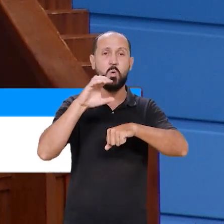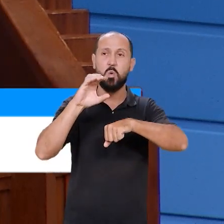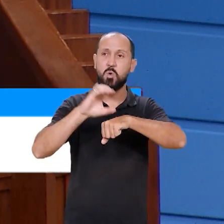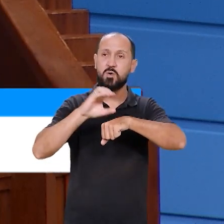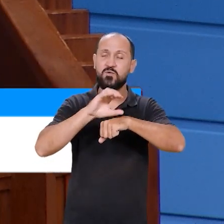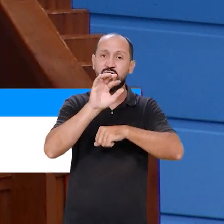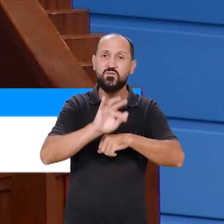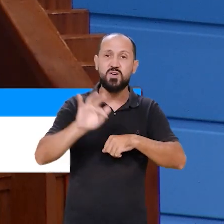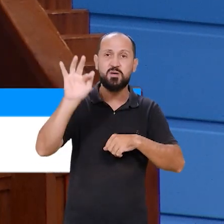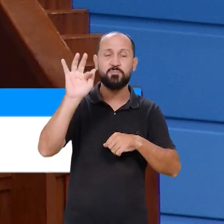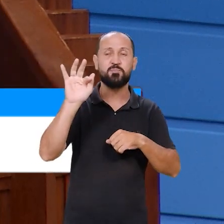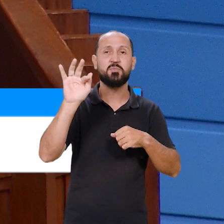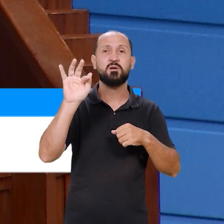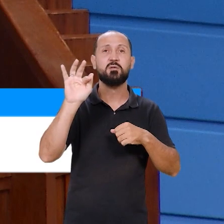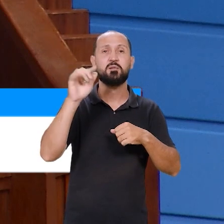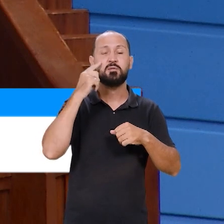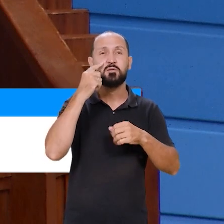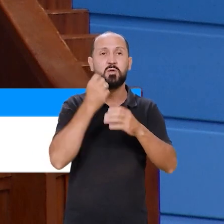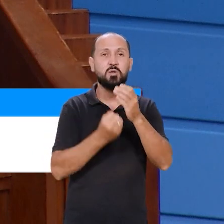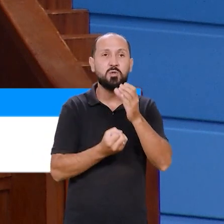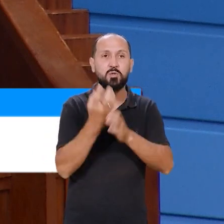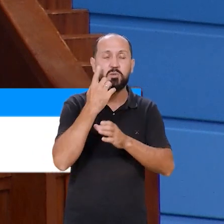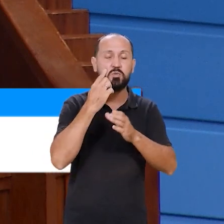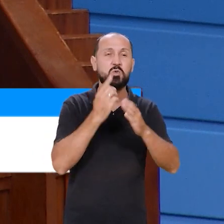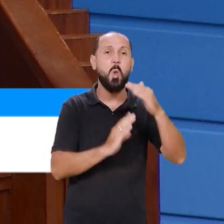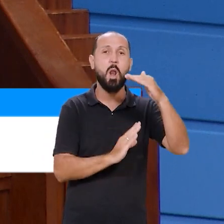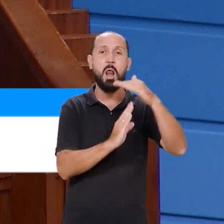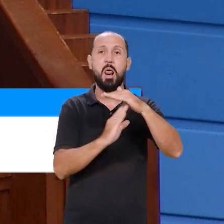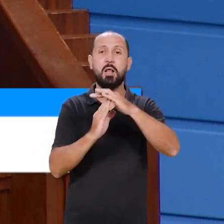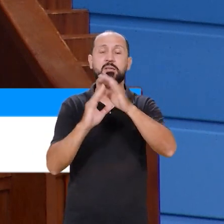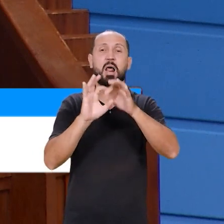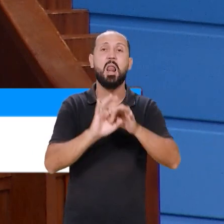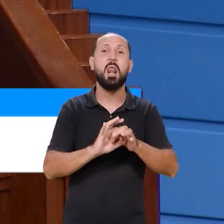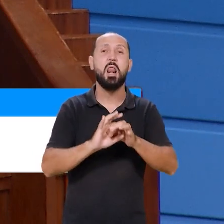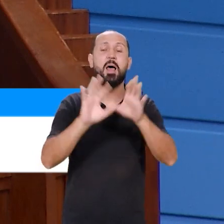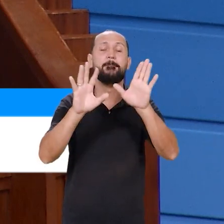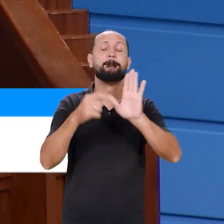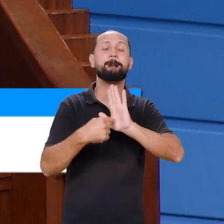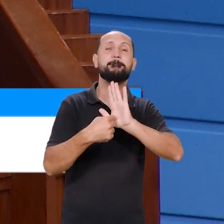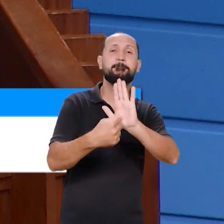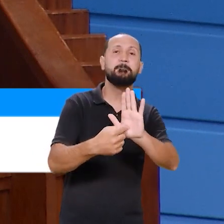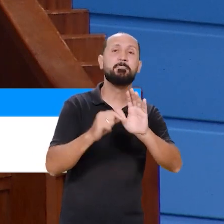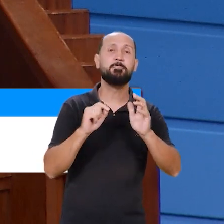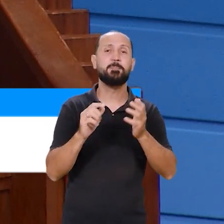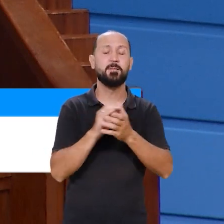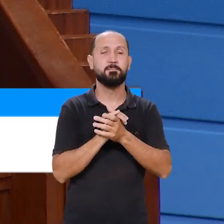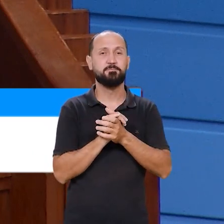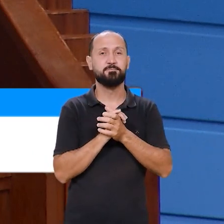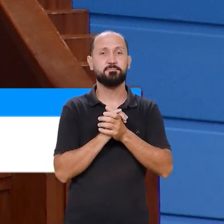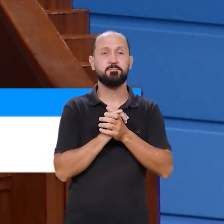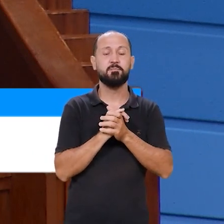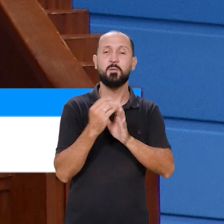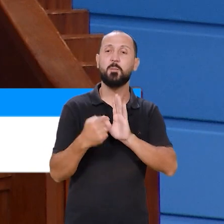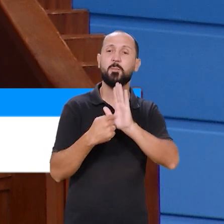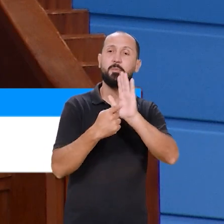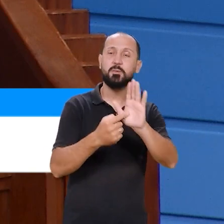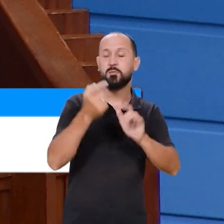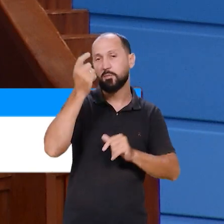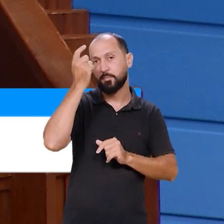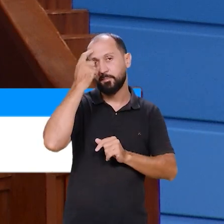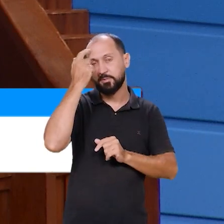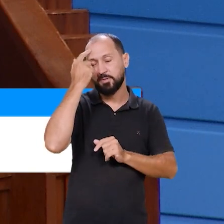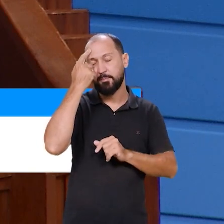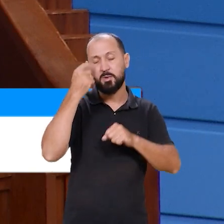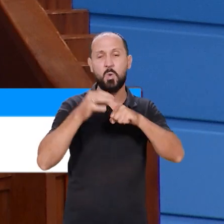nossa Constituição Federal estabelece os limites da liberdade de expressão, da liberdade de expressão